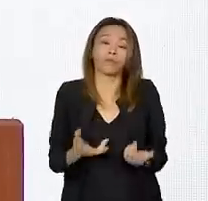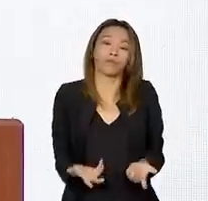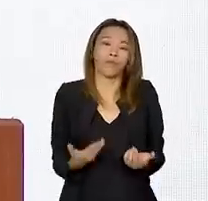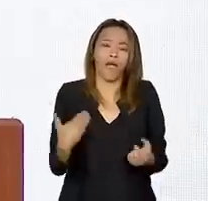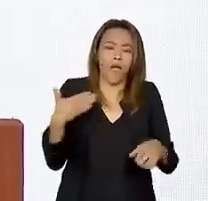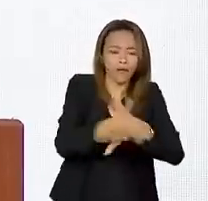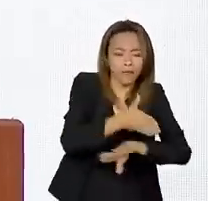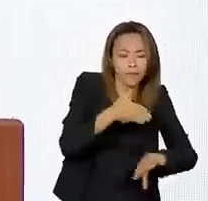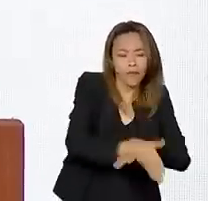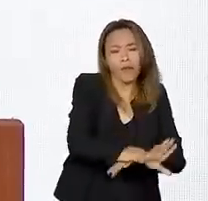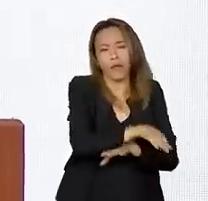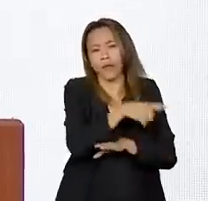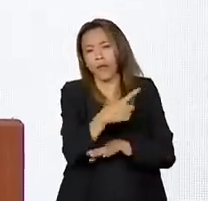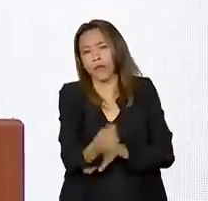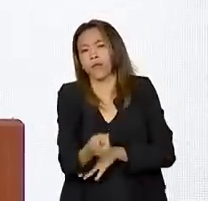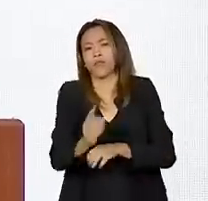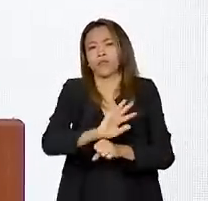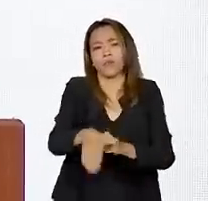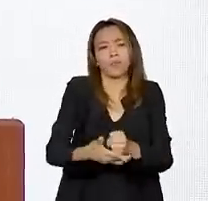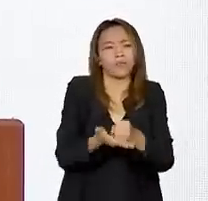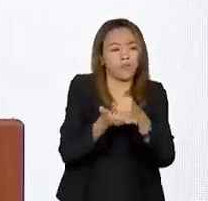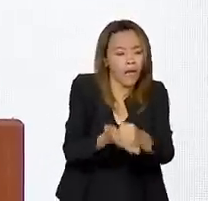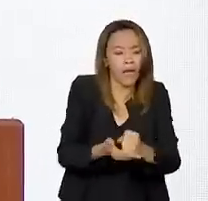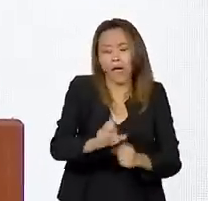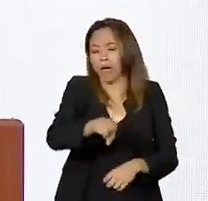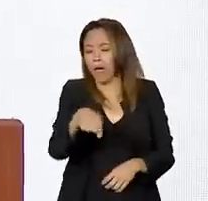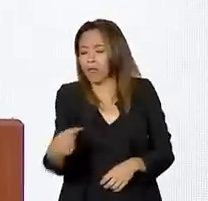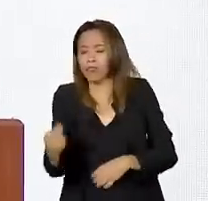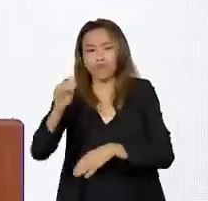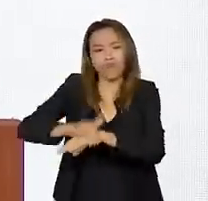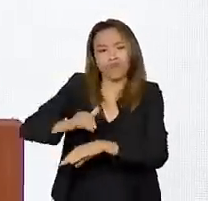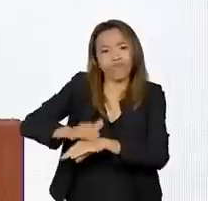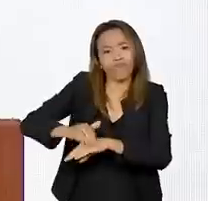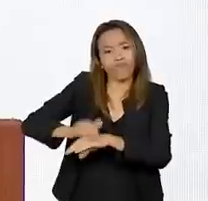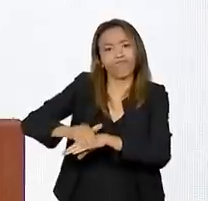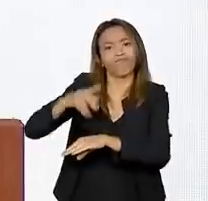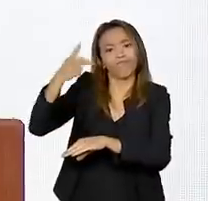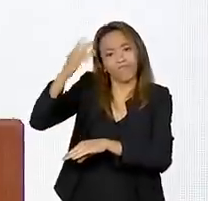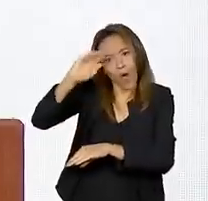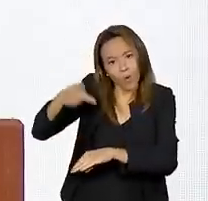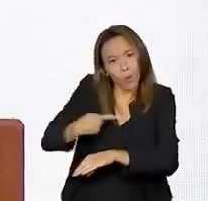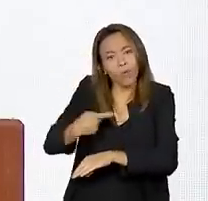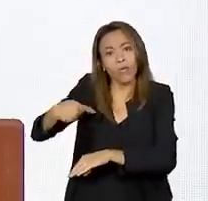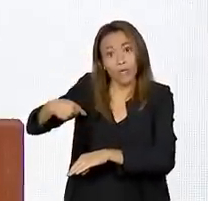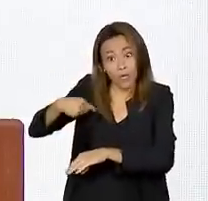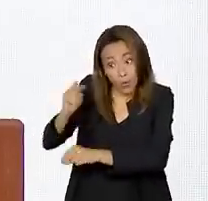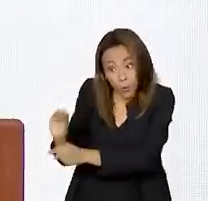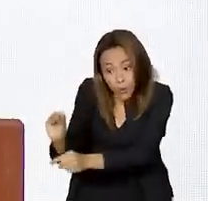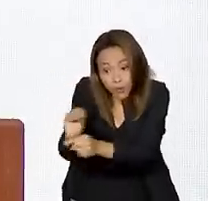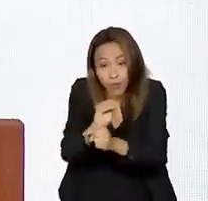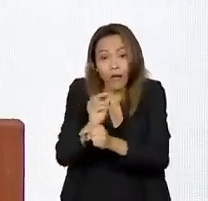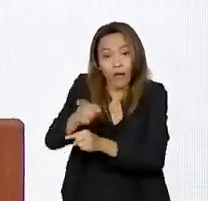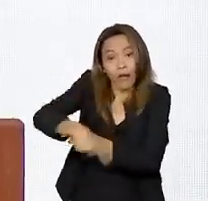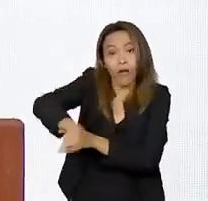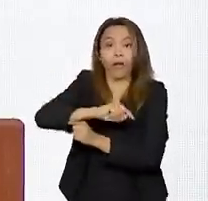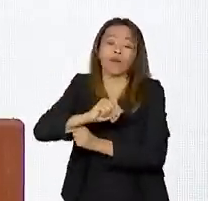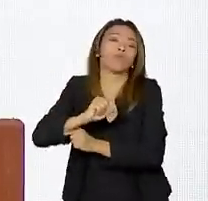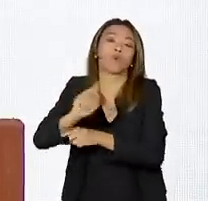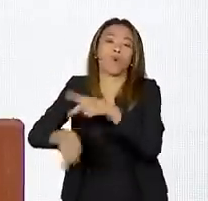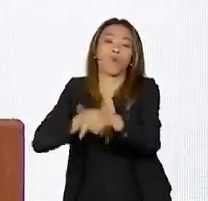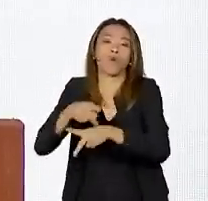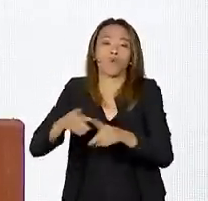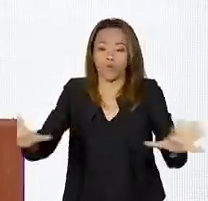acesso, sustentabilidade, autonomia e cuidado com o povo são as marcas do Complexo